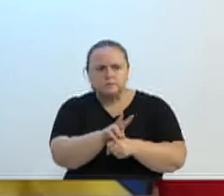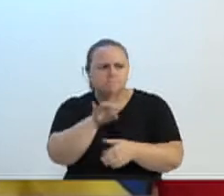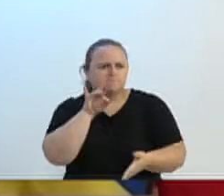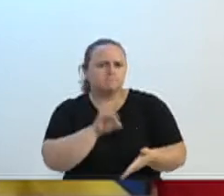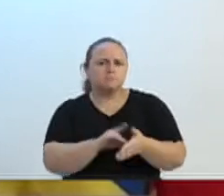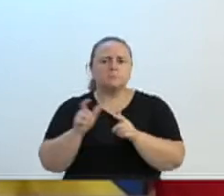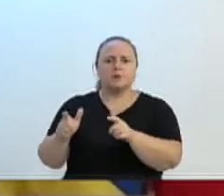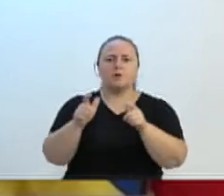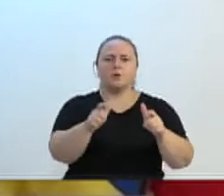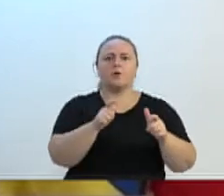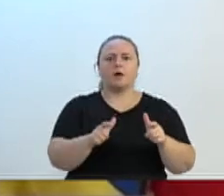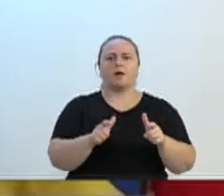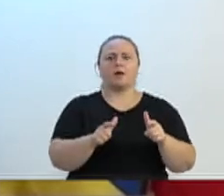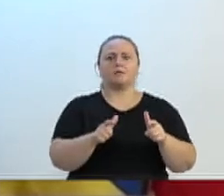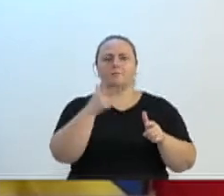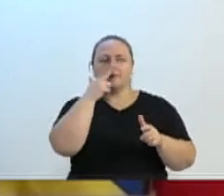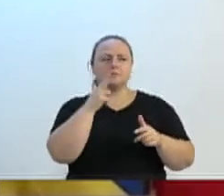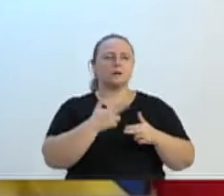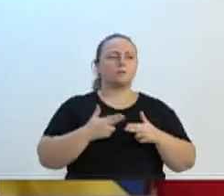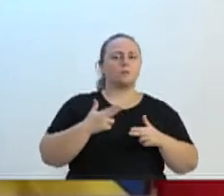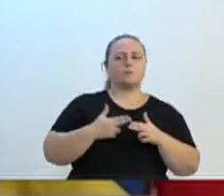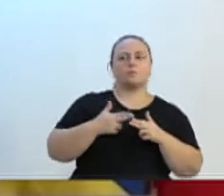espaços informais.